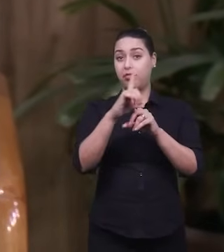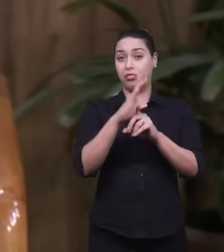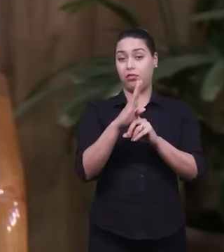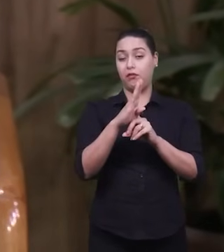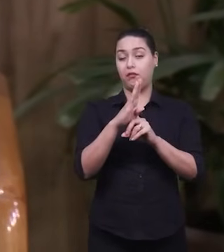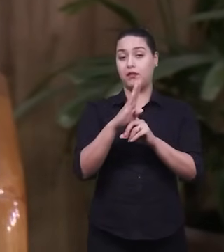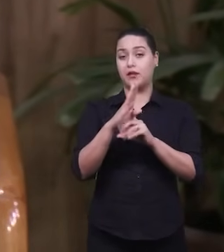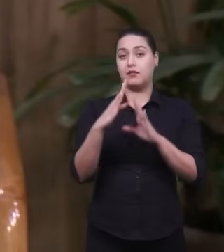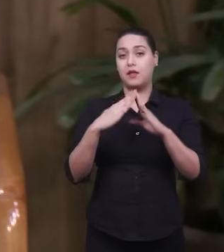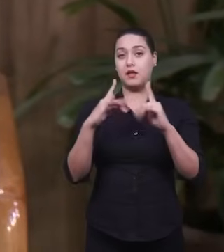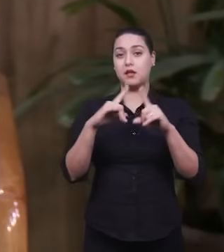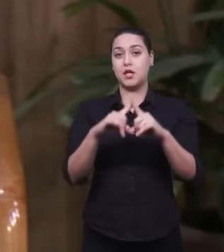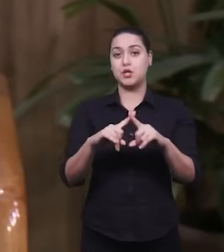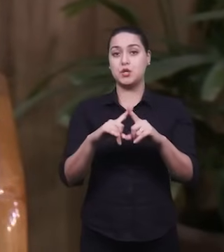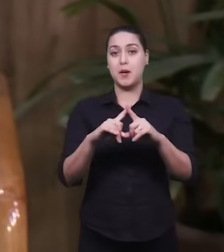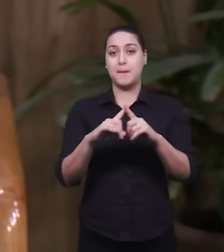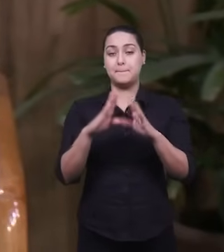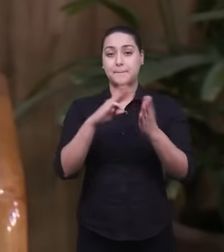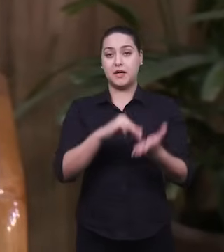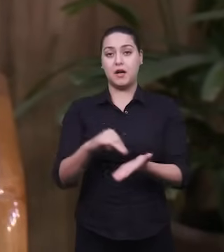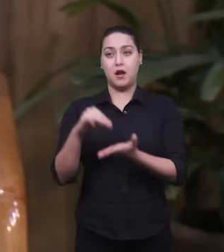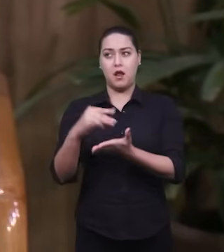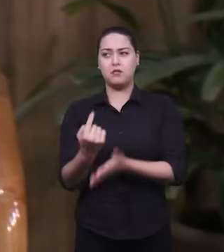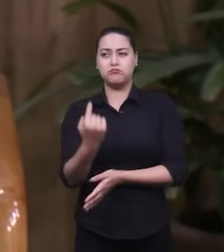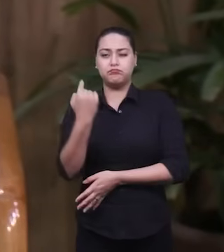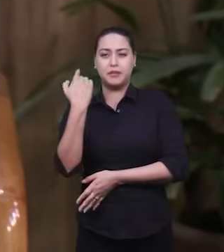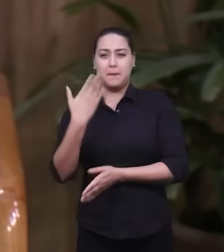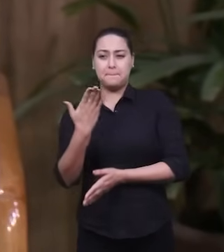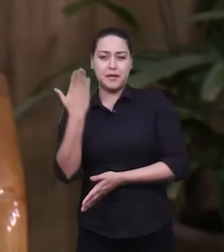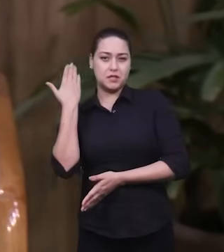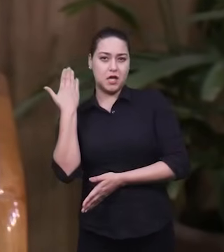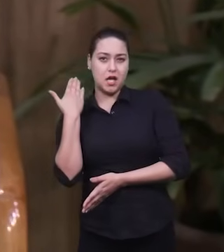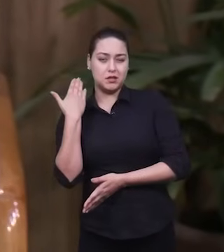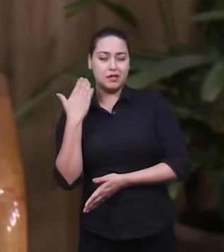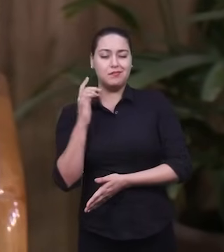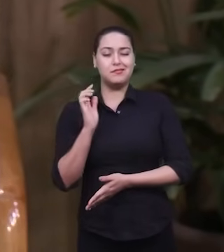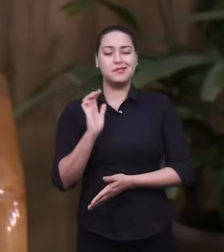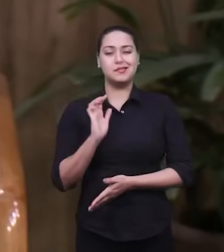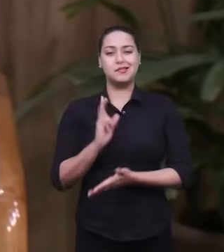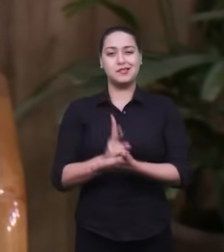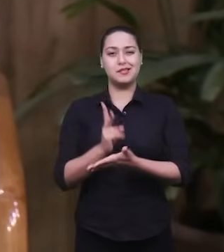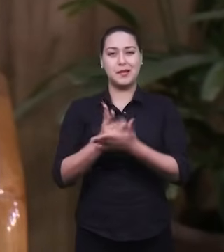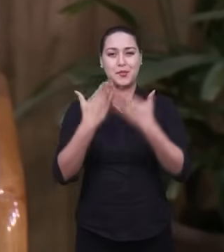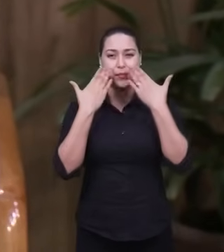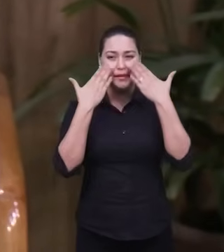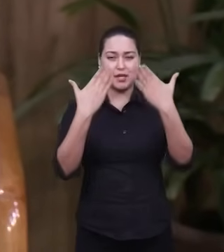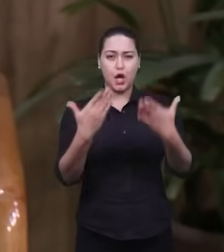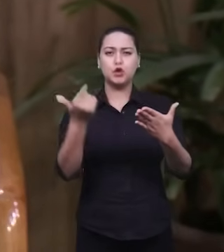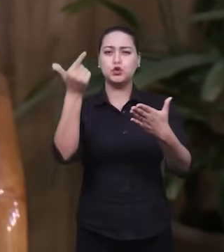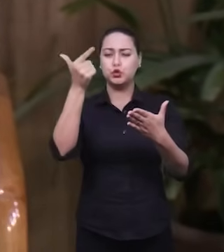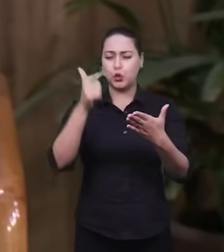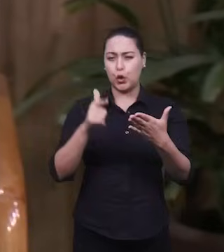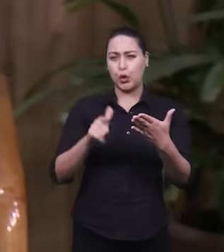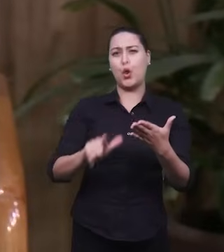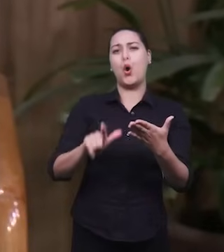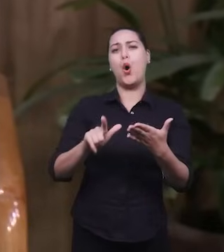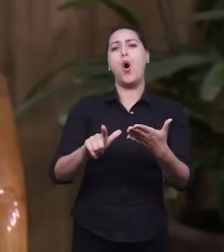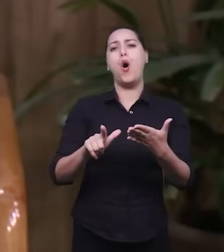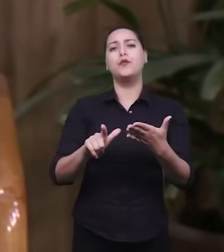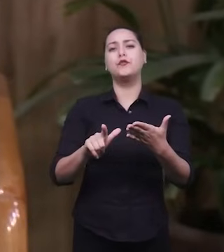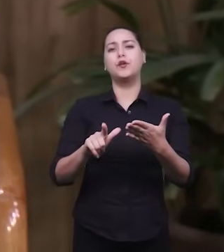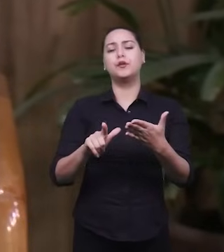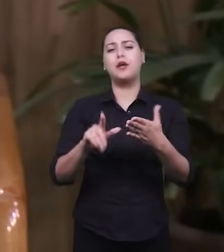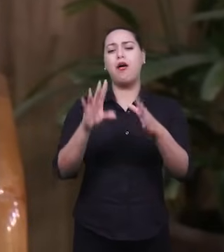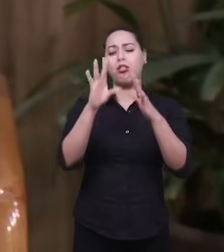Bíblica Dominical da Igreja Cristã Maranata, o tema da última EBD, nós sempre trazemos aqui, reforçando alguns